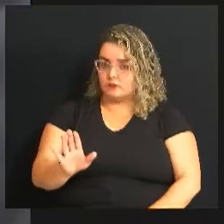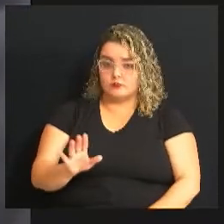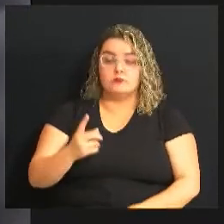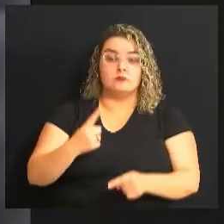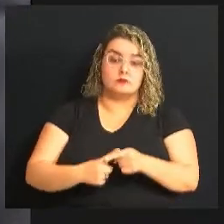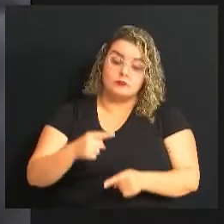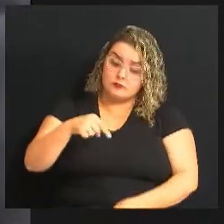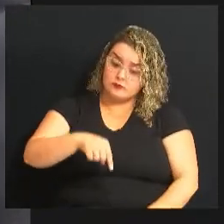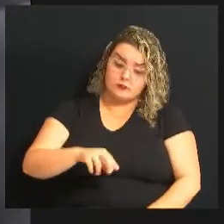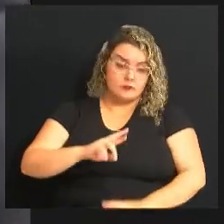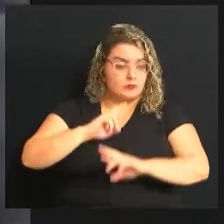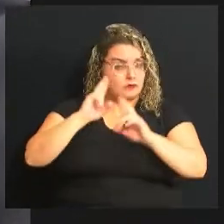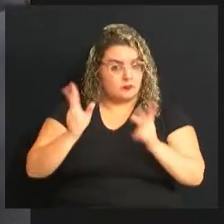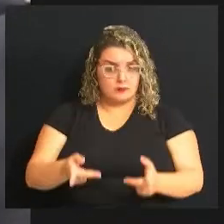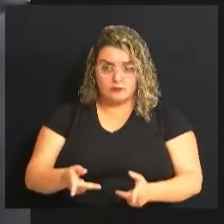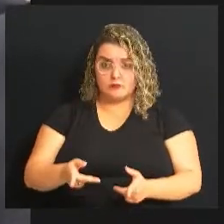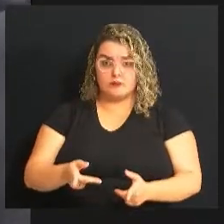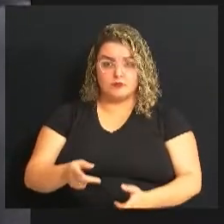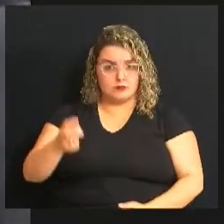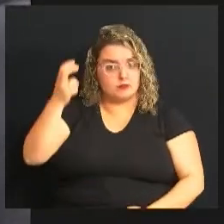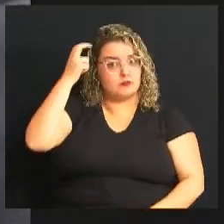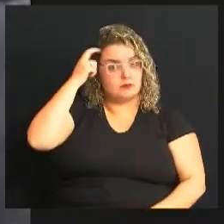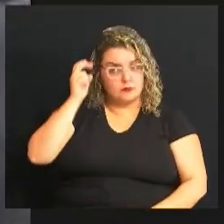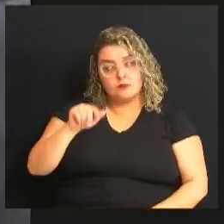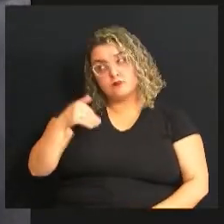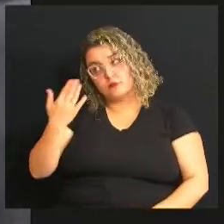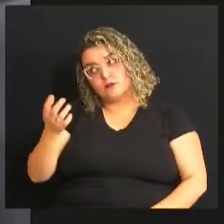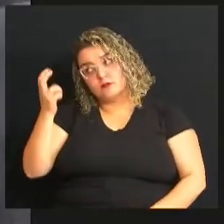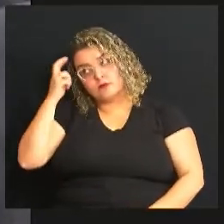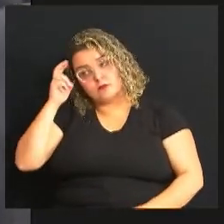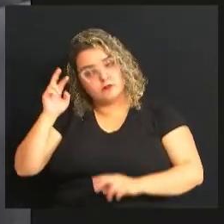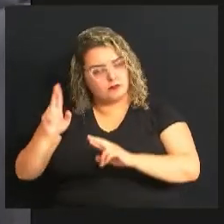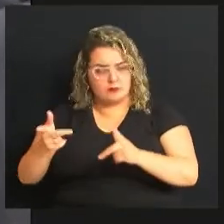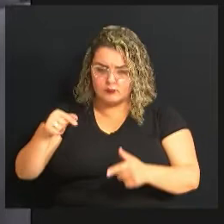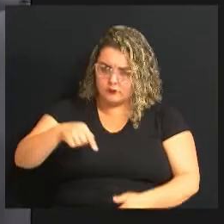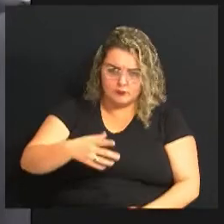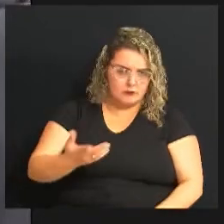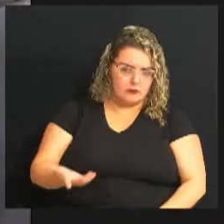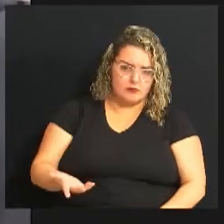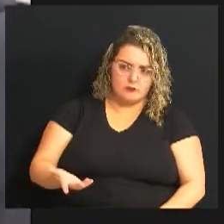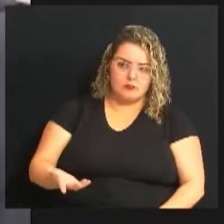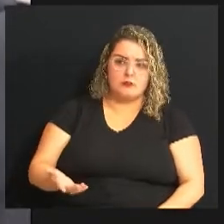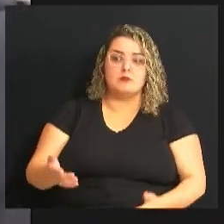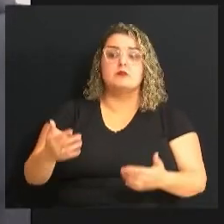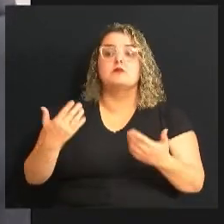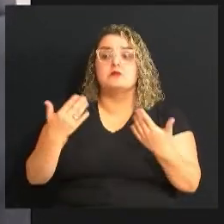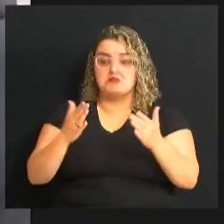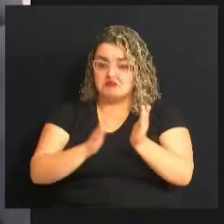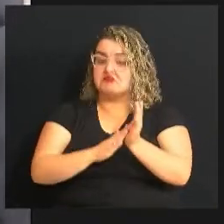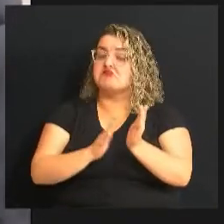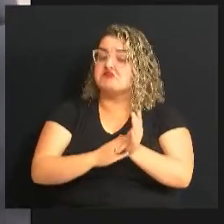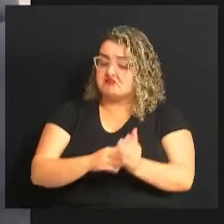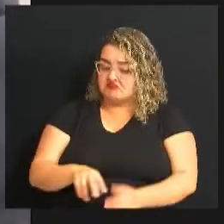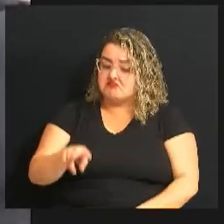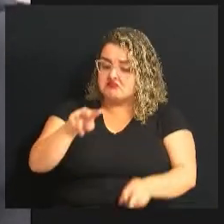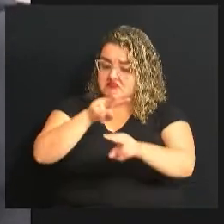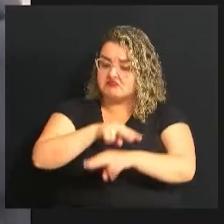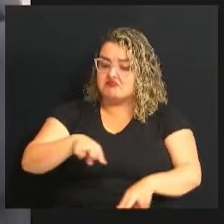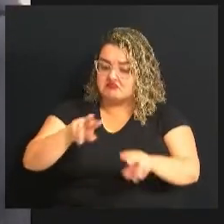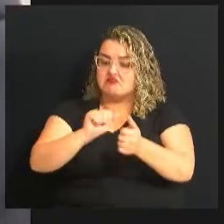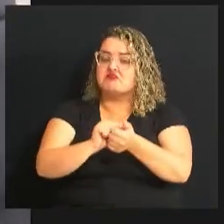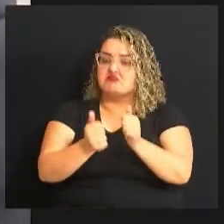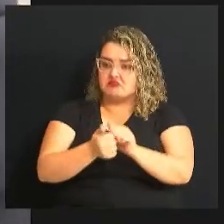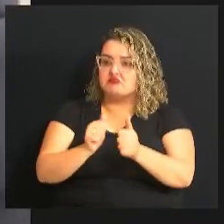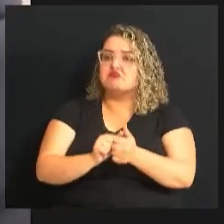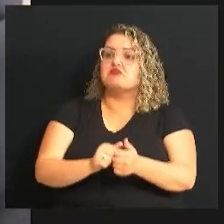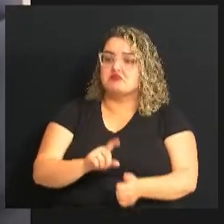aquilo faz parte da cultura deles, e isso é importante a gente deixar claro, e parabéns por ter colocado esse aspecto da adaptação. Isso é